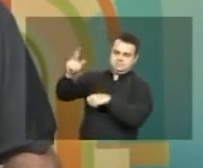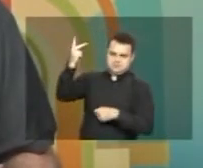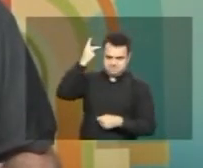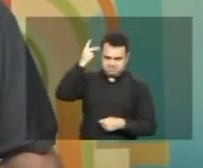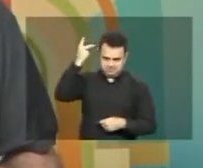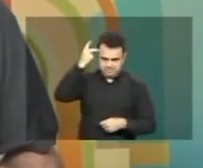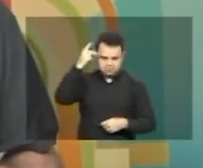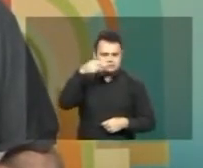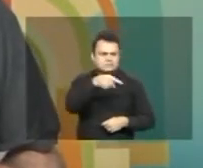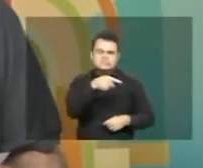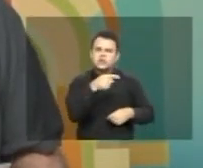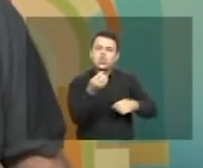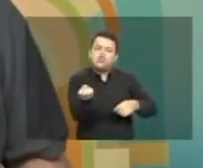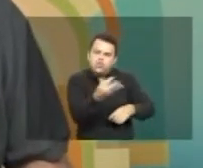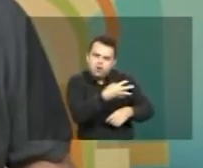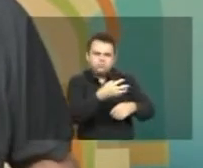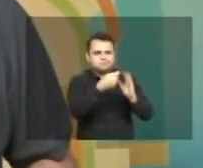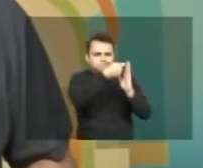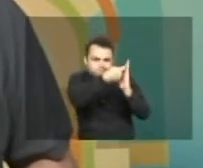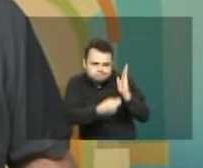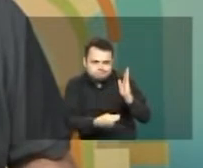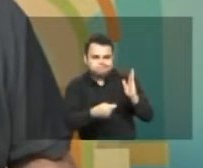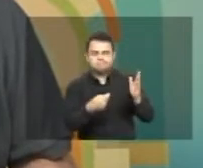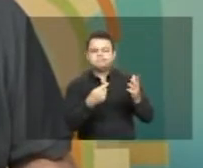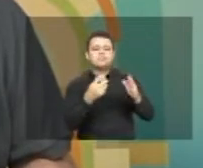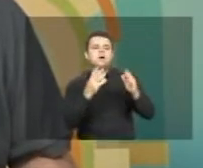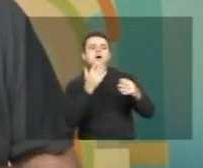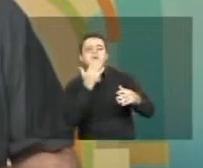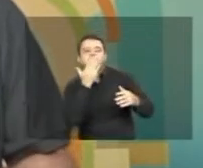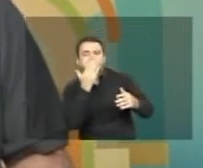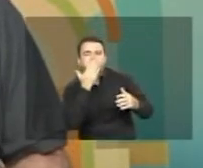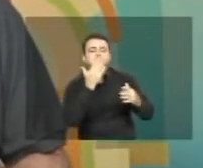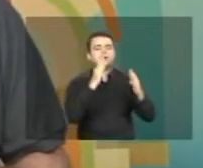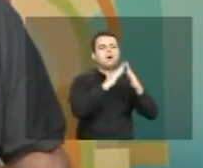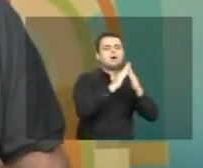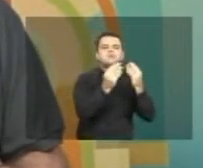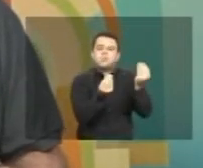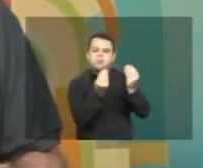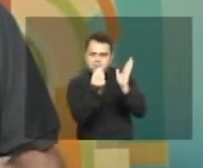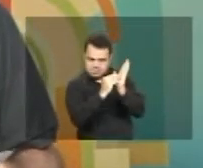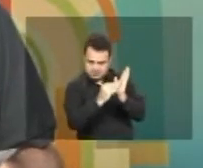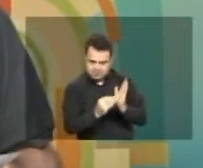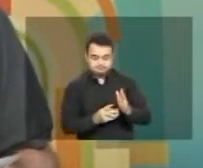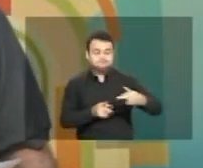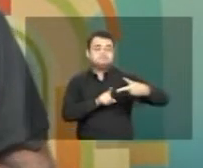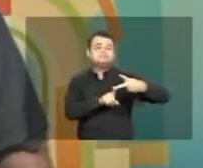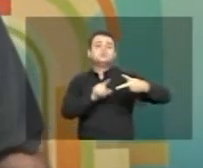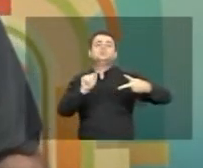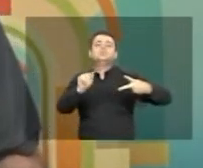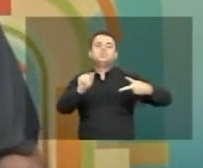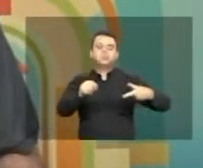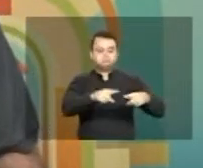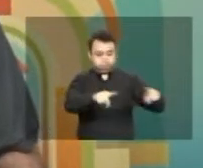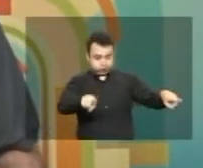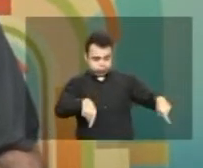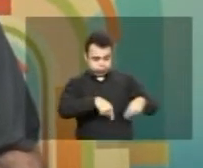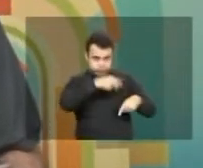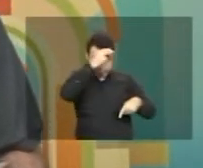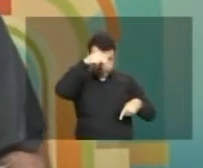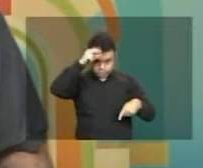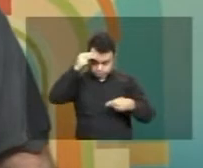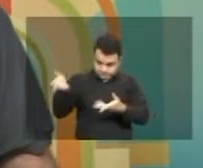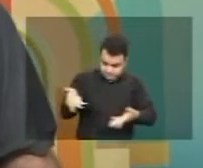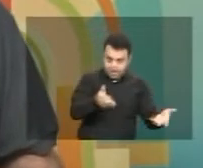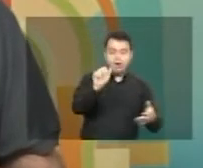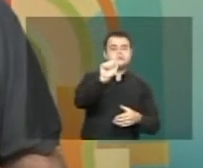Estado alteração trata-se de correção na descrição do imóvel o segundo projeto dispõe sobre a outorga de uso sob forma de